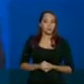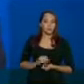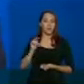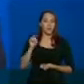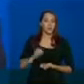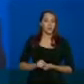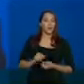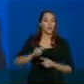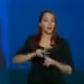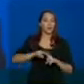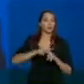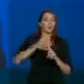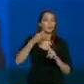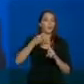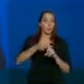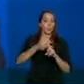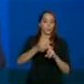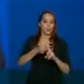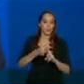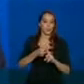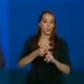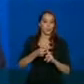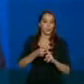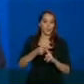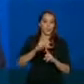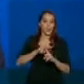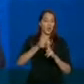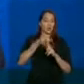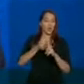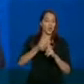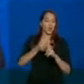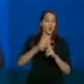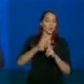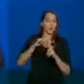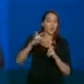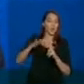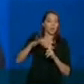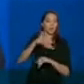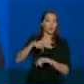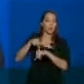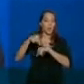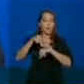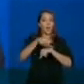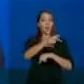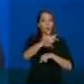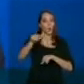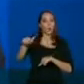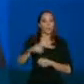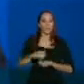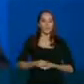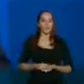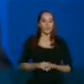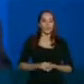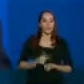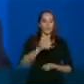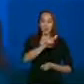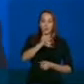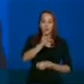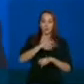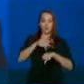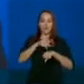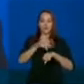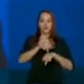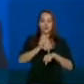esse é o dobro e da média dos países emergentes e a média dos países